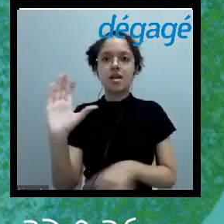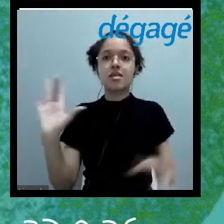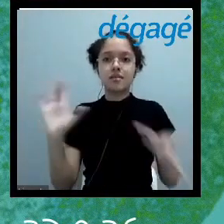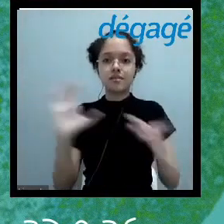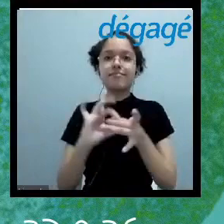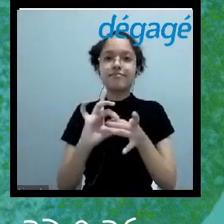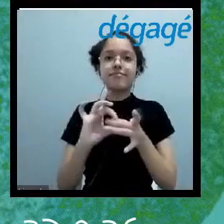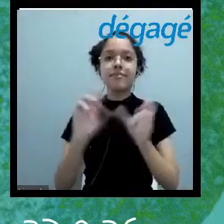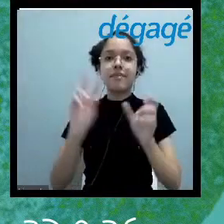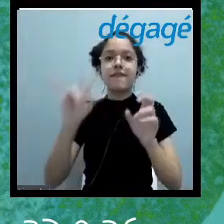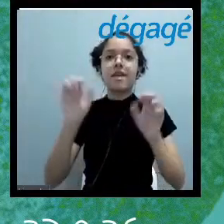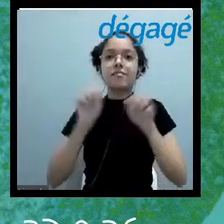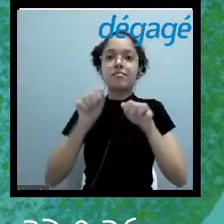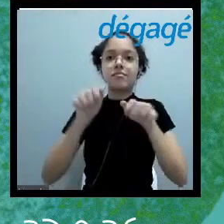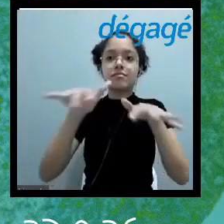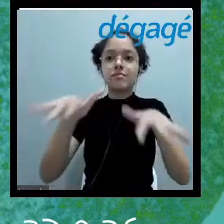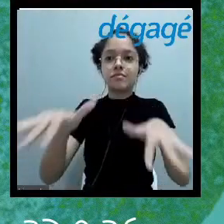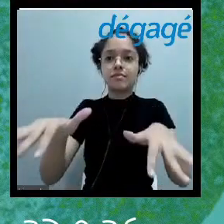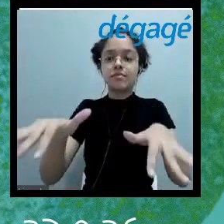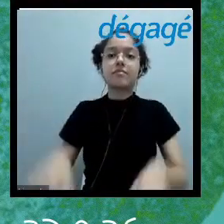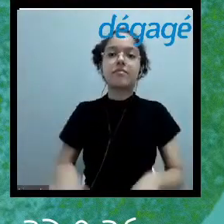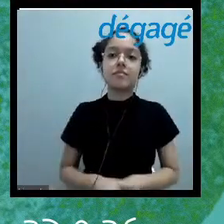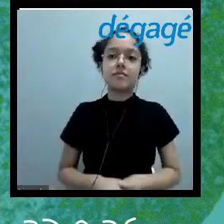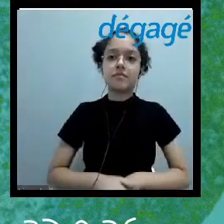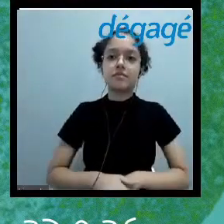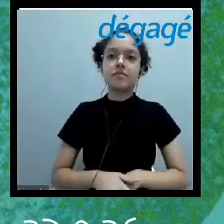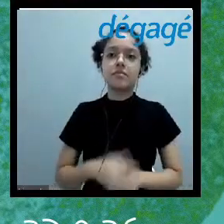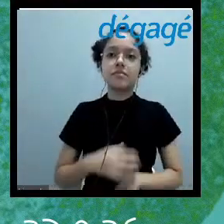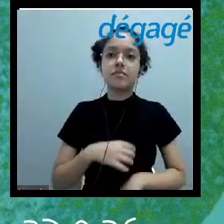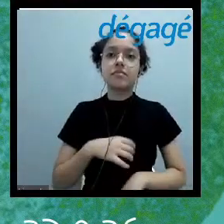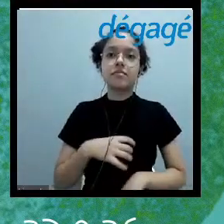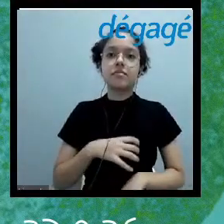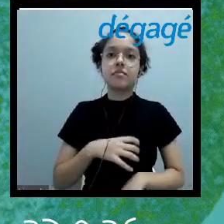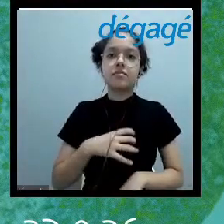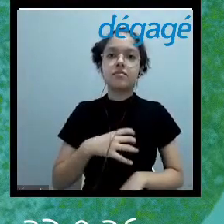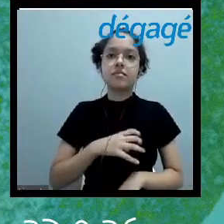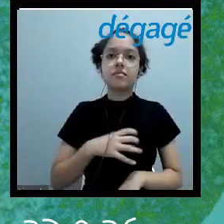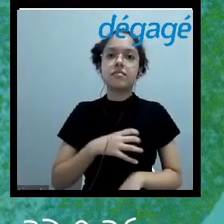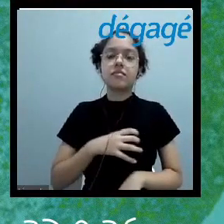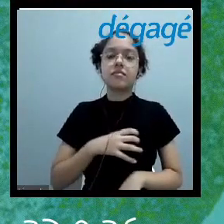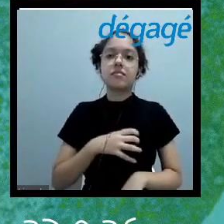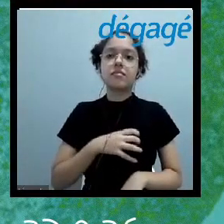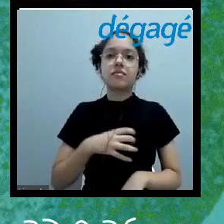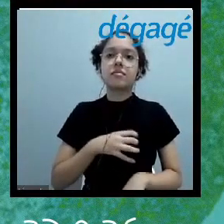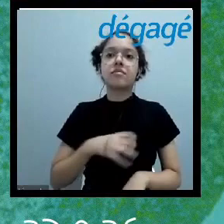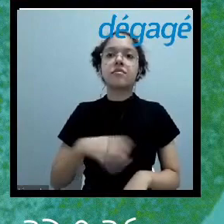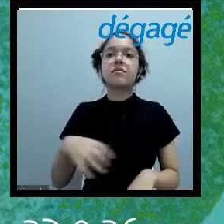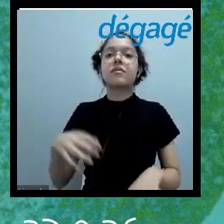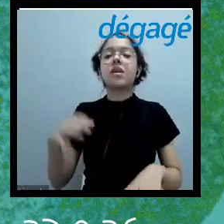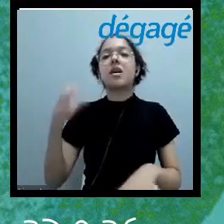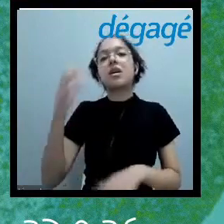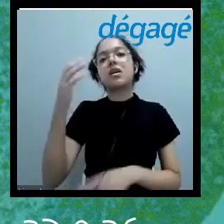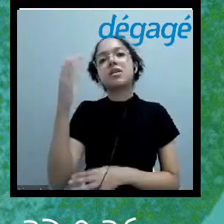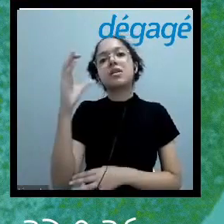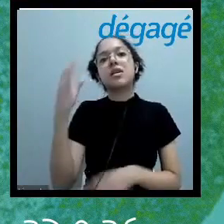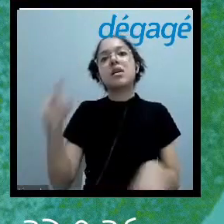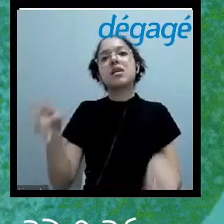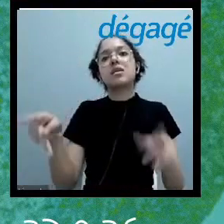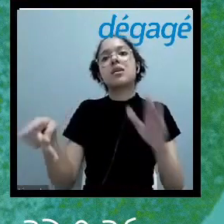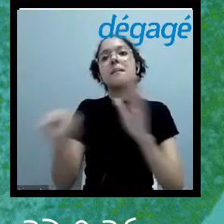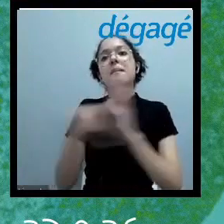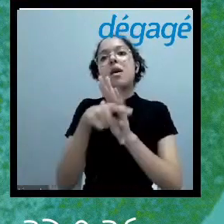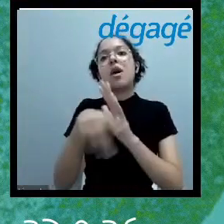e não neurologistas, porque são médicos, mas neurocientistas mesmo, né? Qualquer pessoa diz que pode ser um neurocientista, digamos